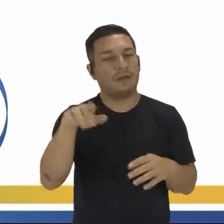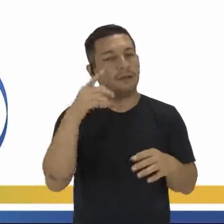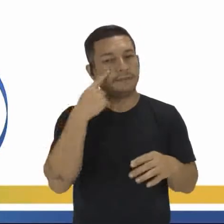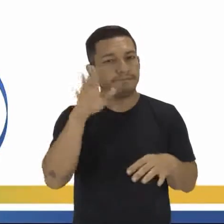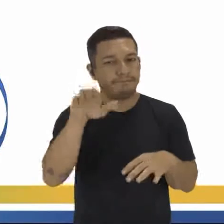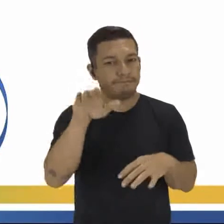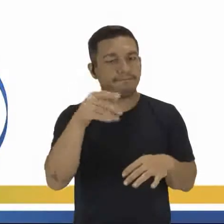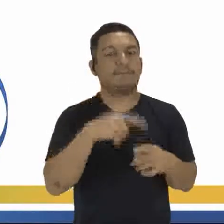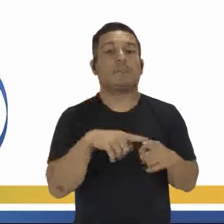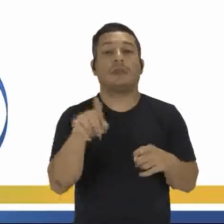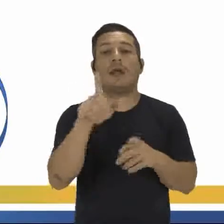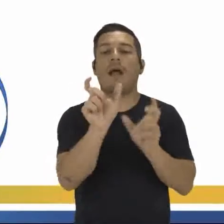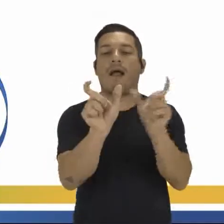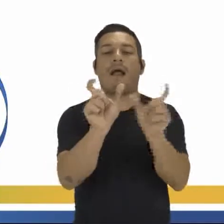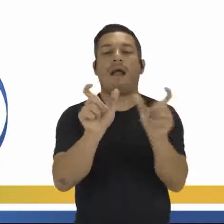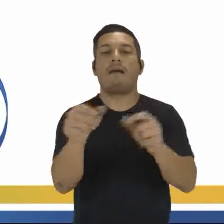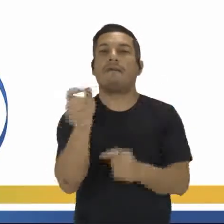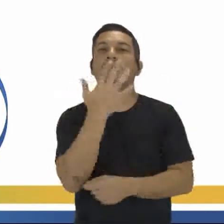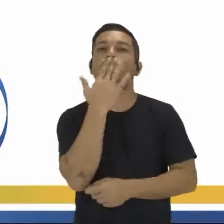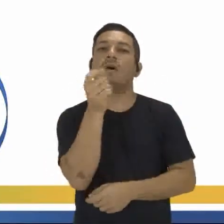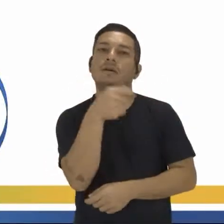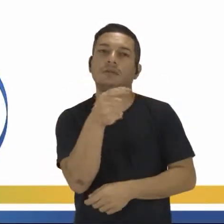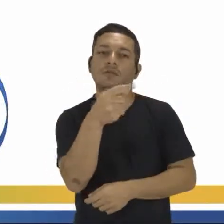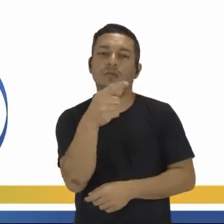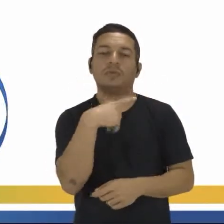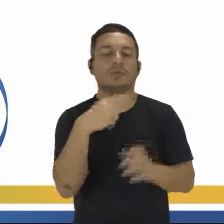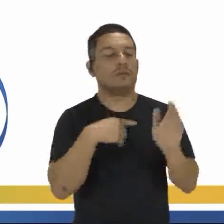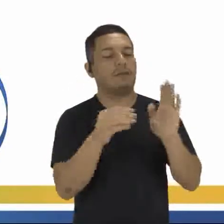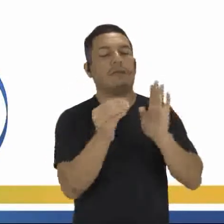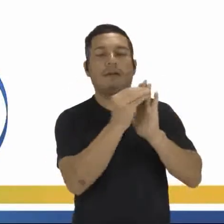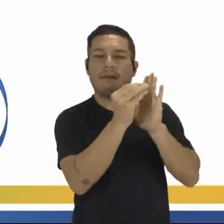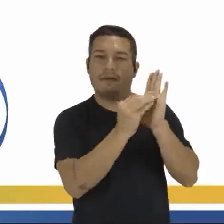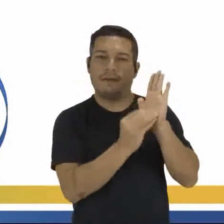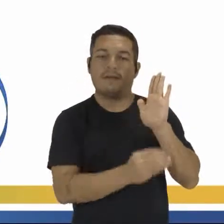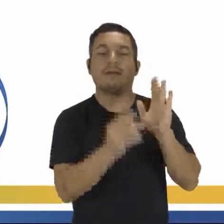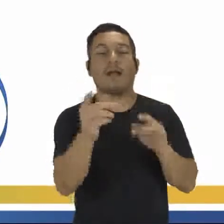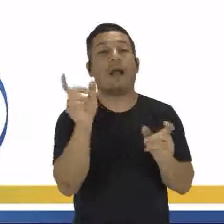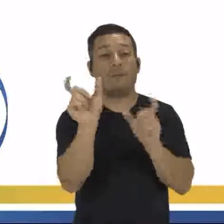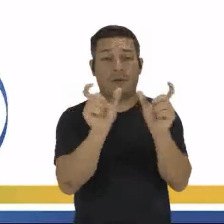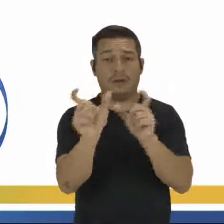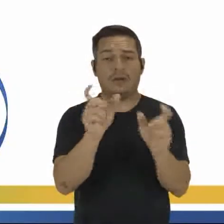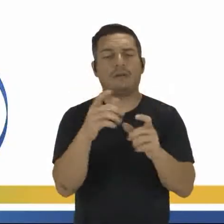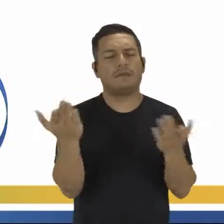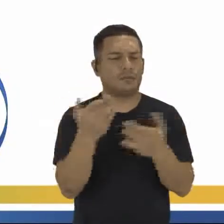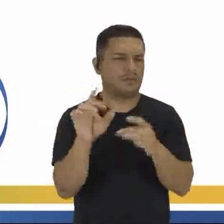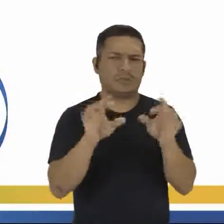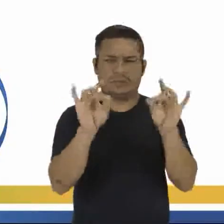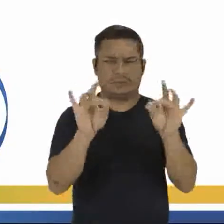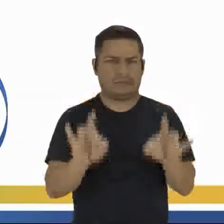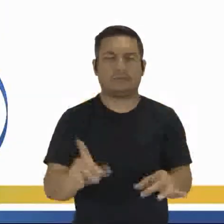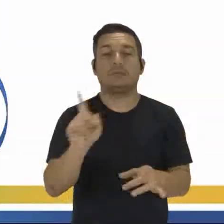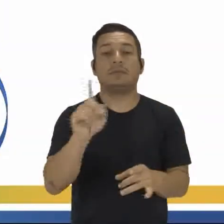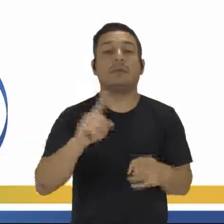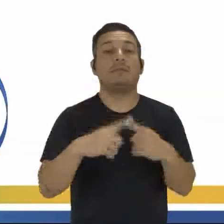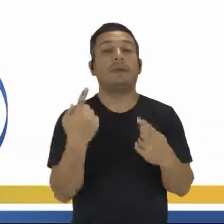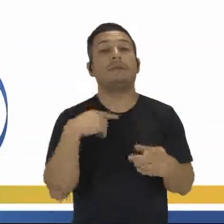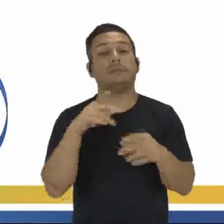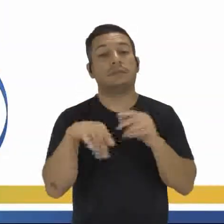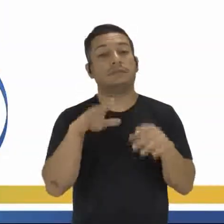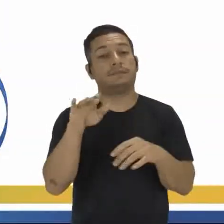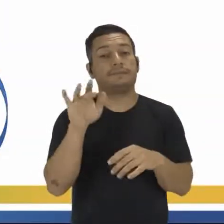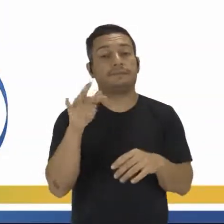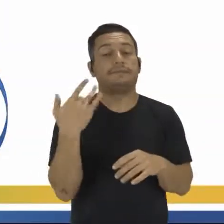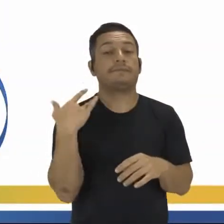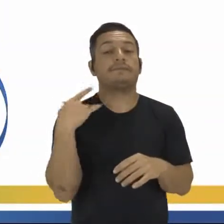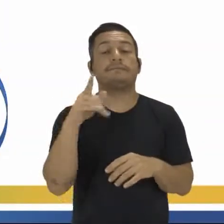você dessas palavrinhas em azul que eu marquei. Essas palavras, hoje a gente não vai se deter muito sobre elas, mas a gente costuma chamar